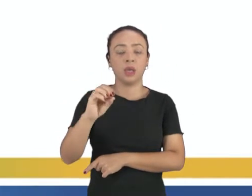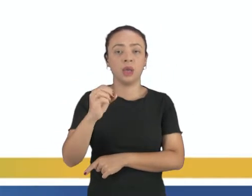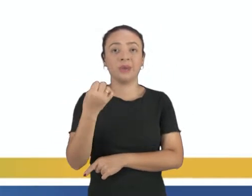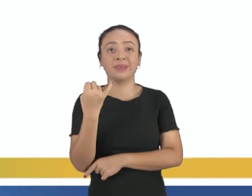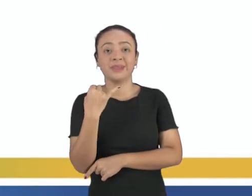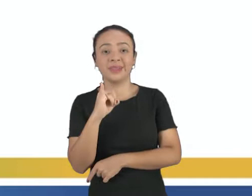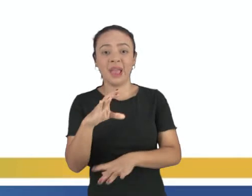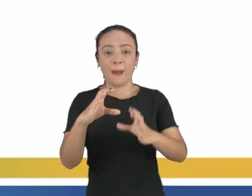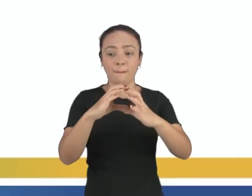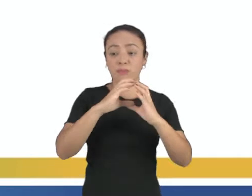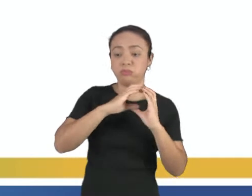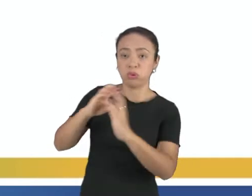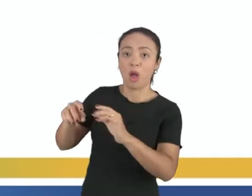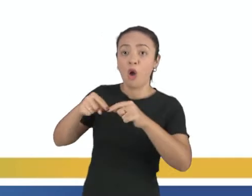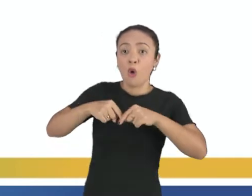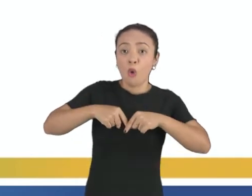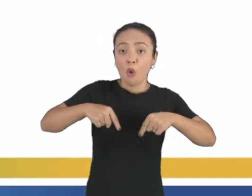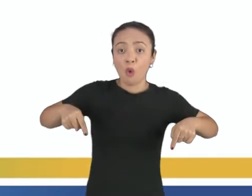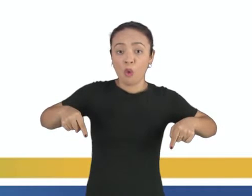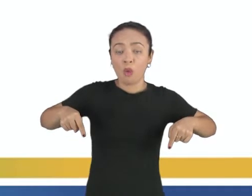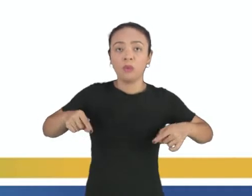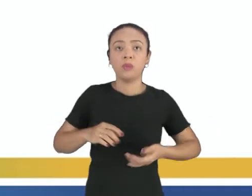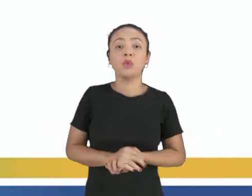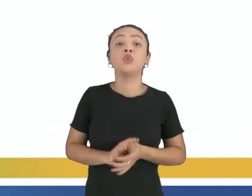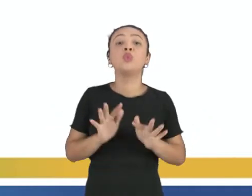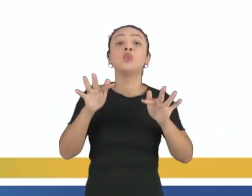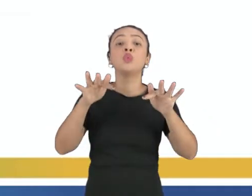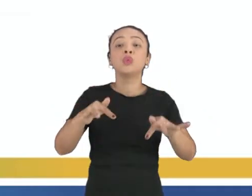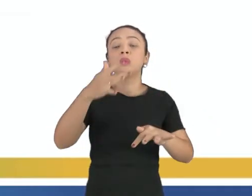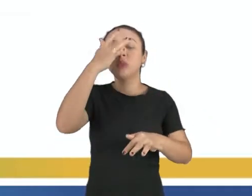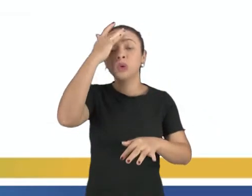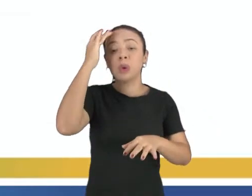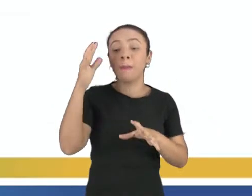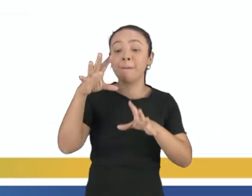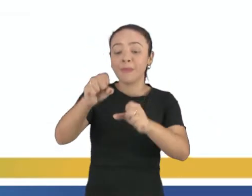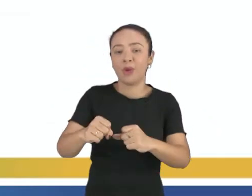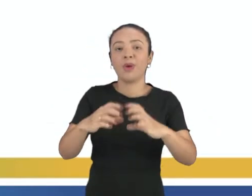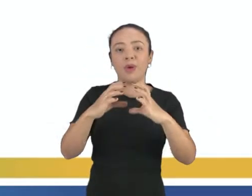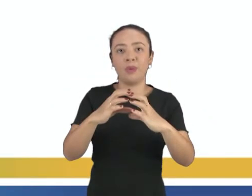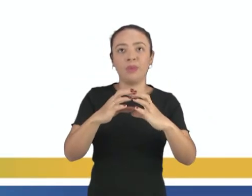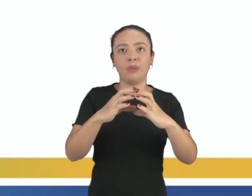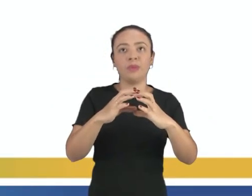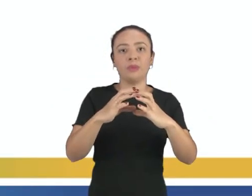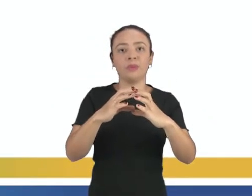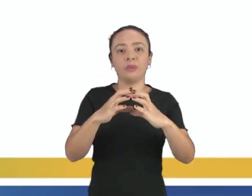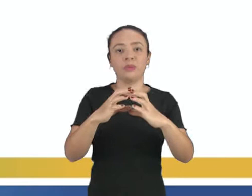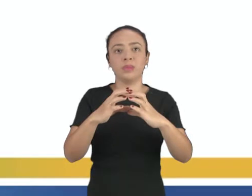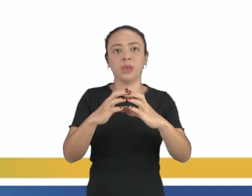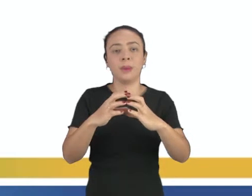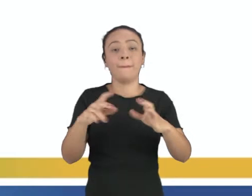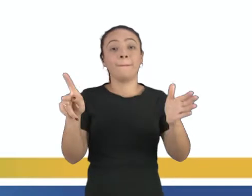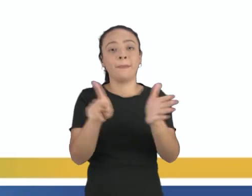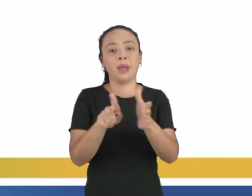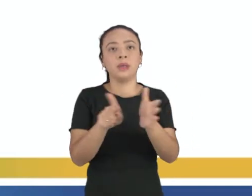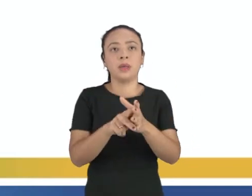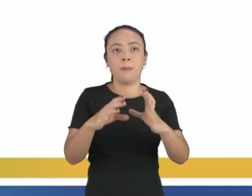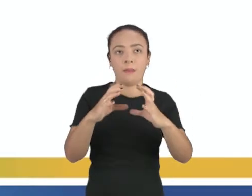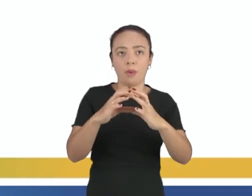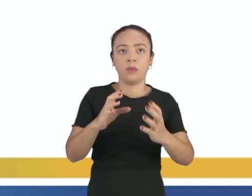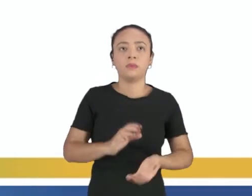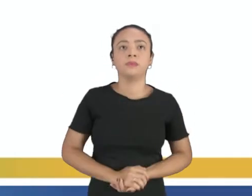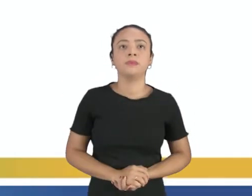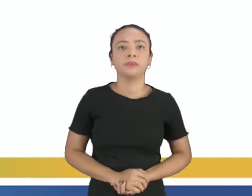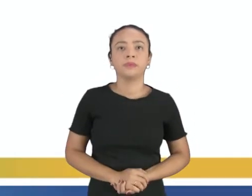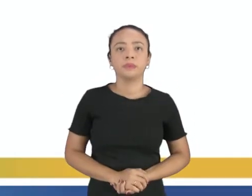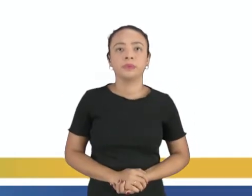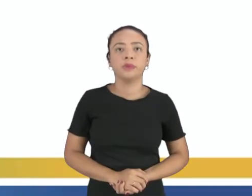saia pela linha de fundo e o último jogador a tocar nela tenha sido do time que estava na defensiva. E já